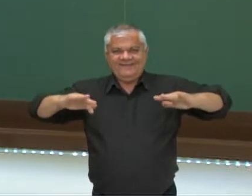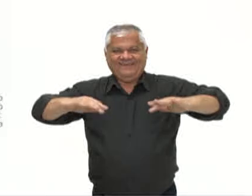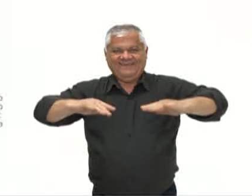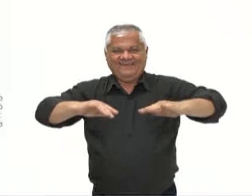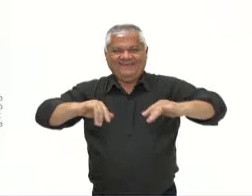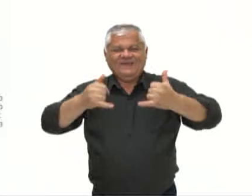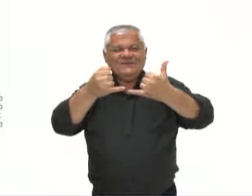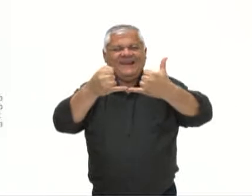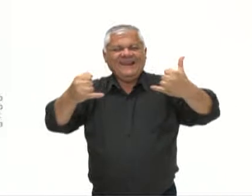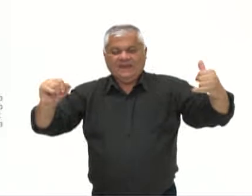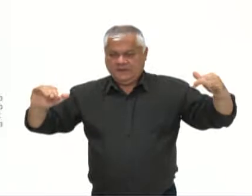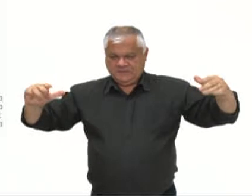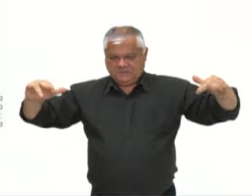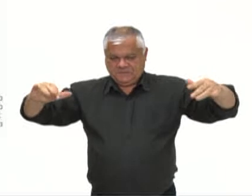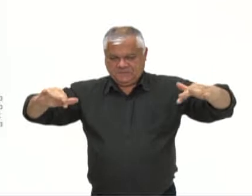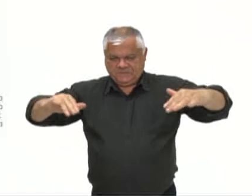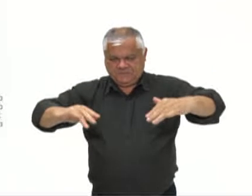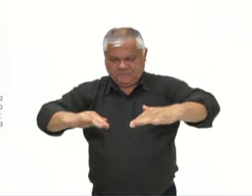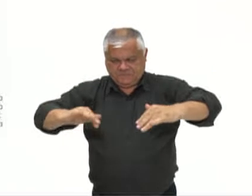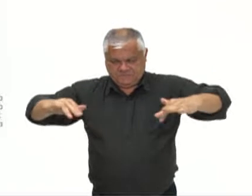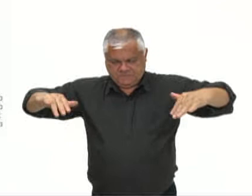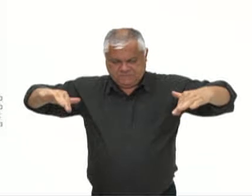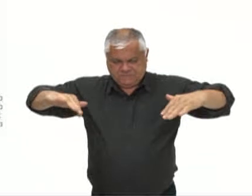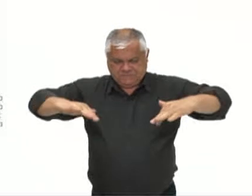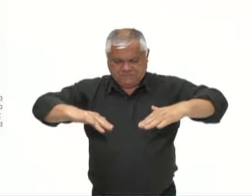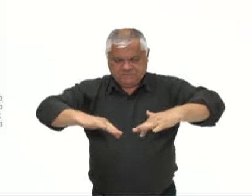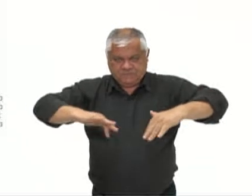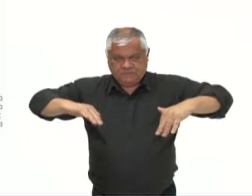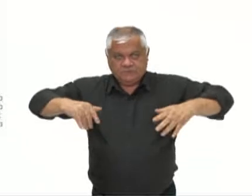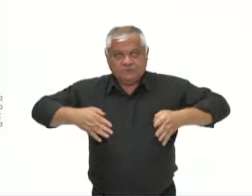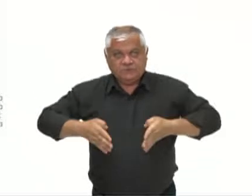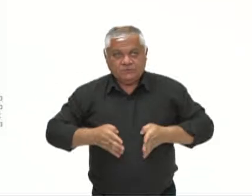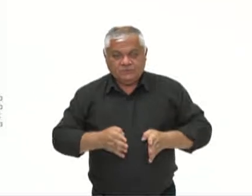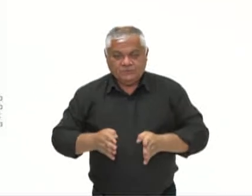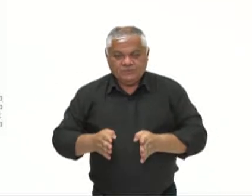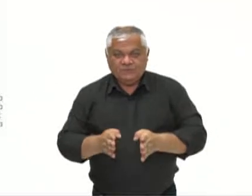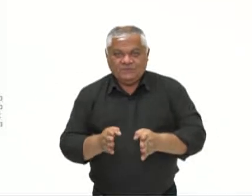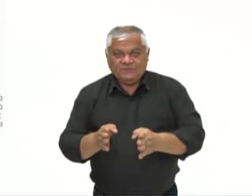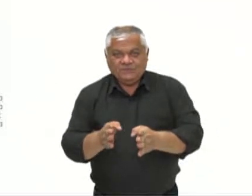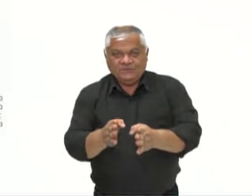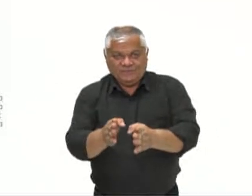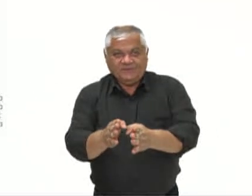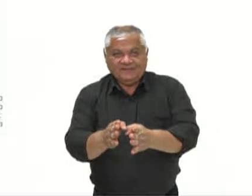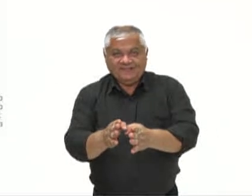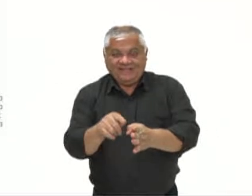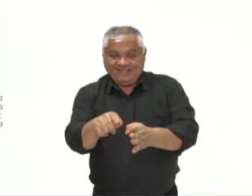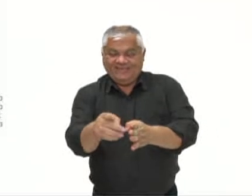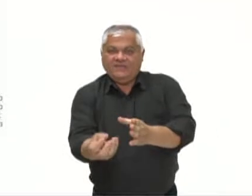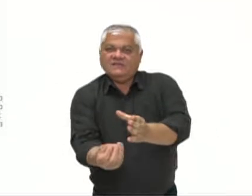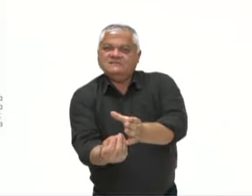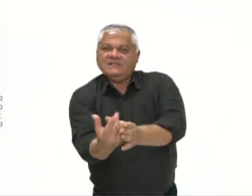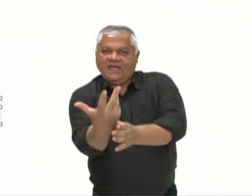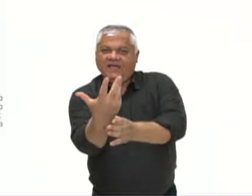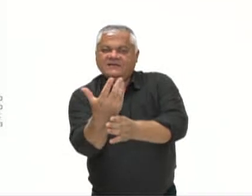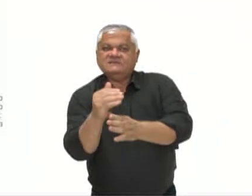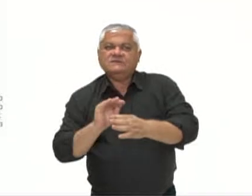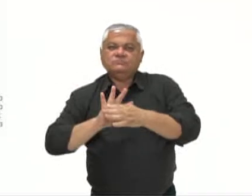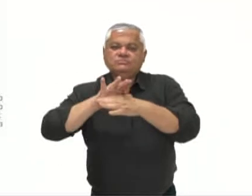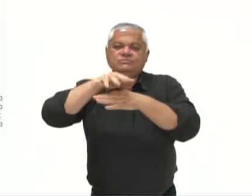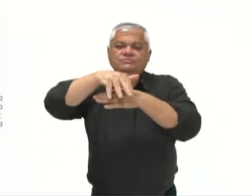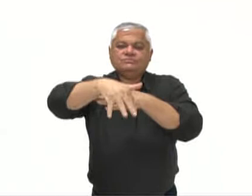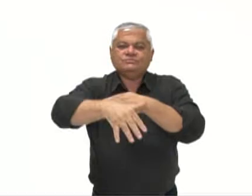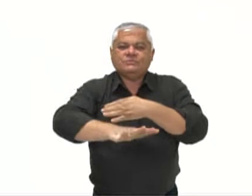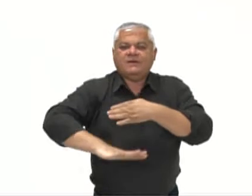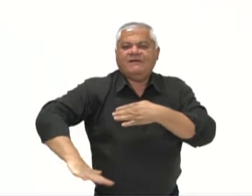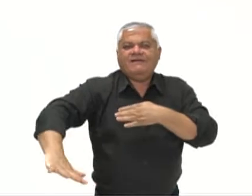volume que vão abastecendo esse rio principal. A nascente do rio principal e dos afluentes e também a foz, que é o local onde